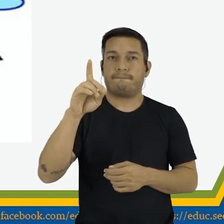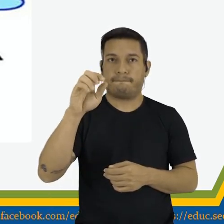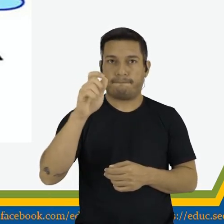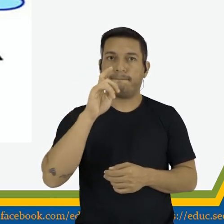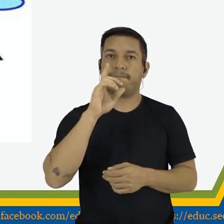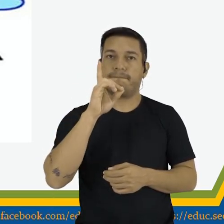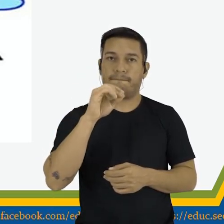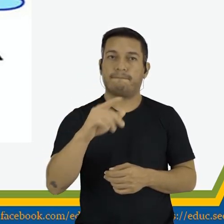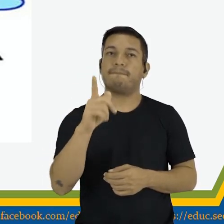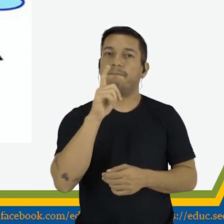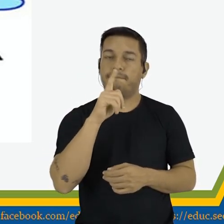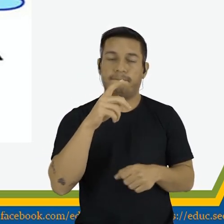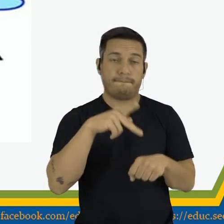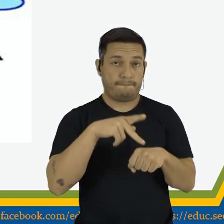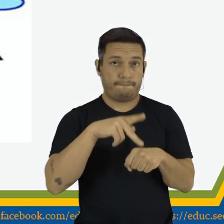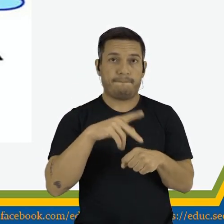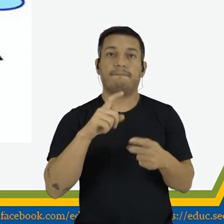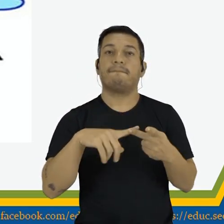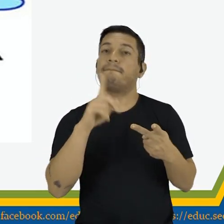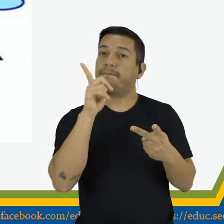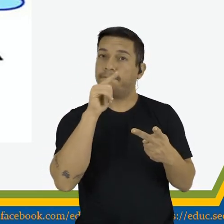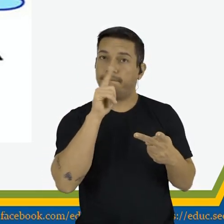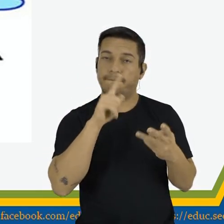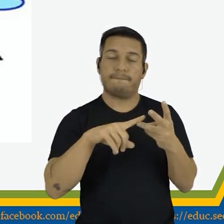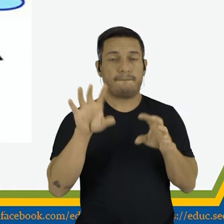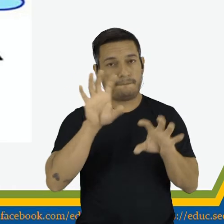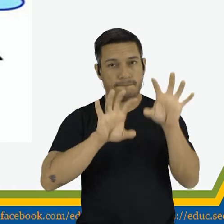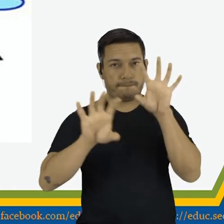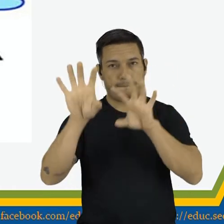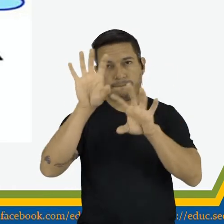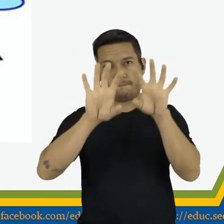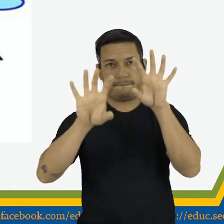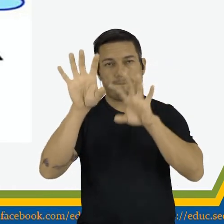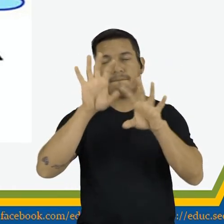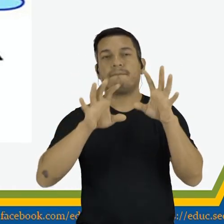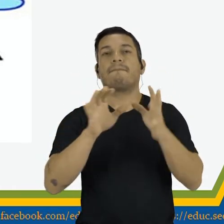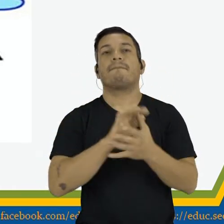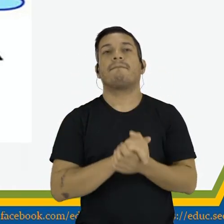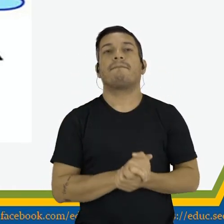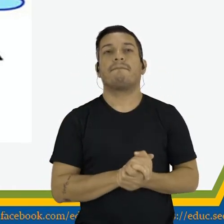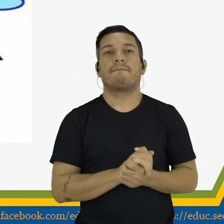sólido, líquido e gasoso.